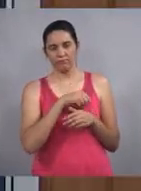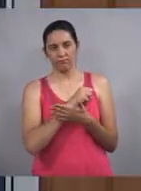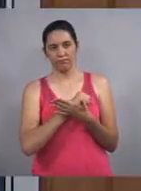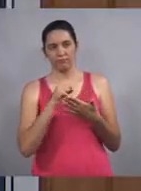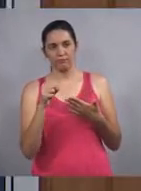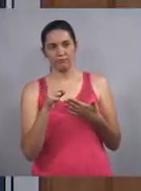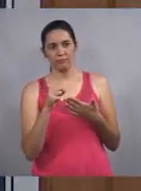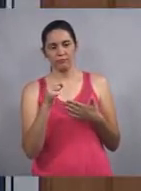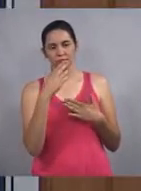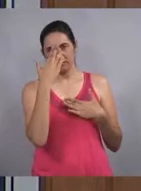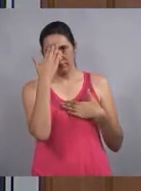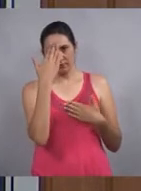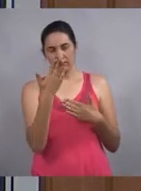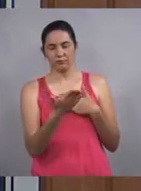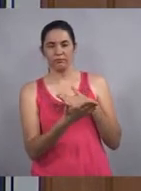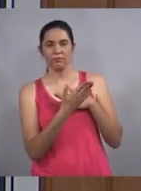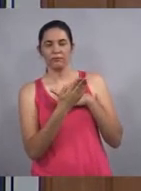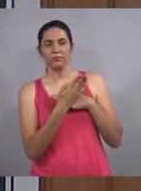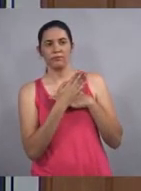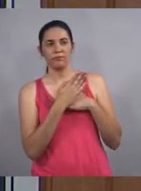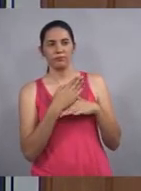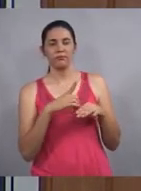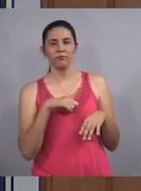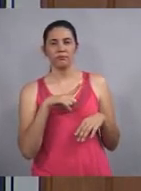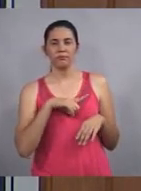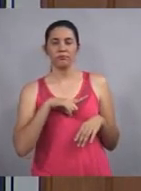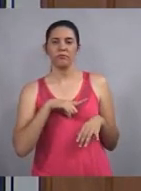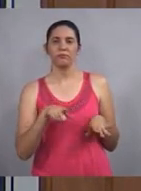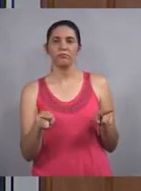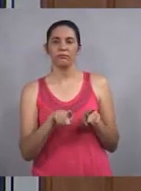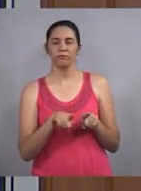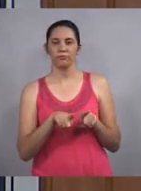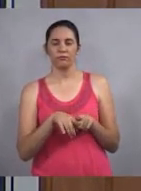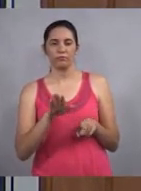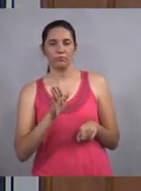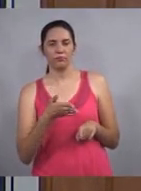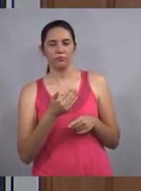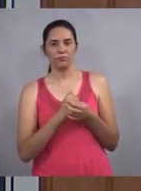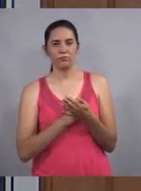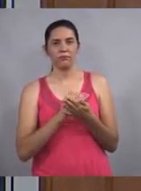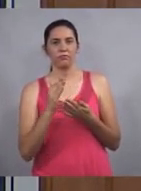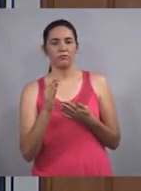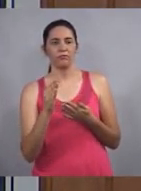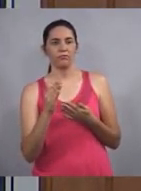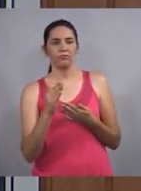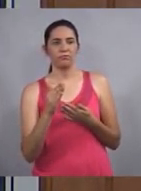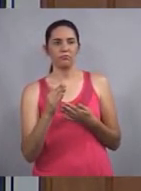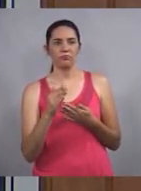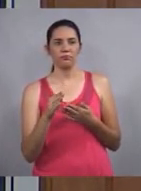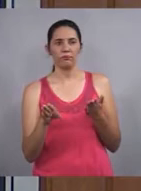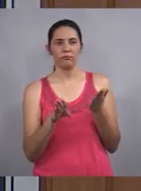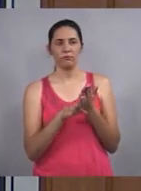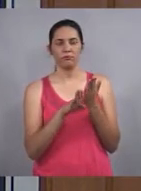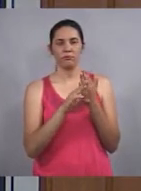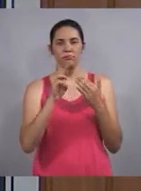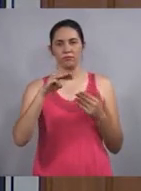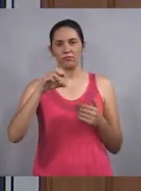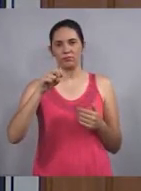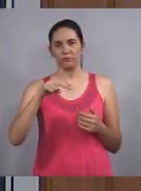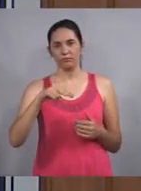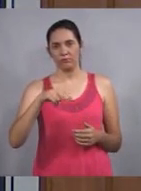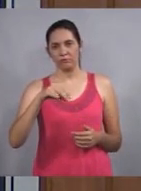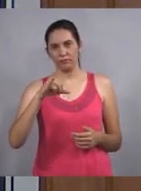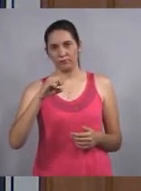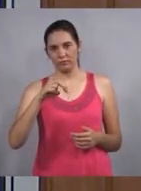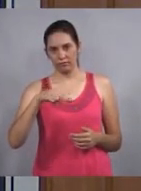pela sua colaboração. E houve também já uma iniciação pela construtora Meni, que já tem um